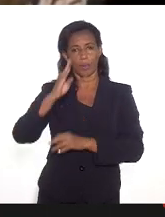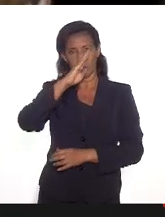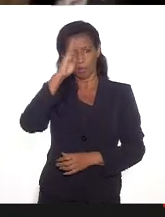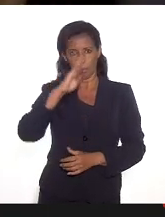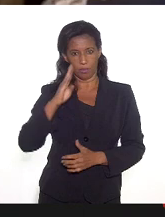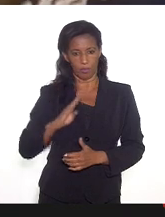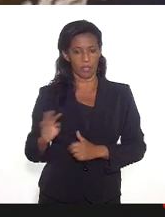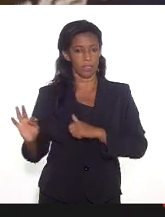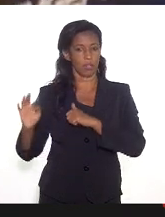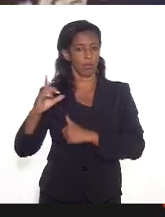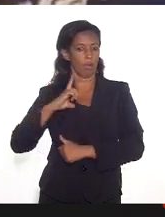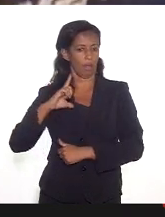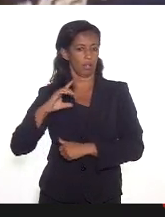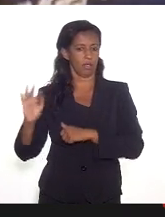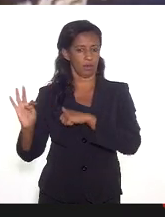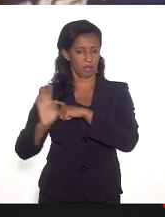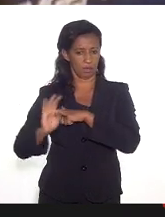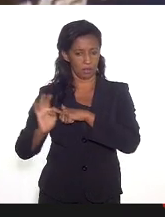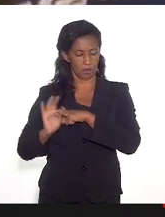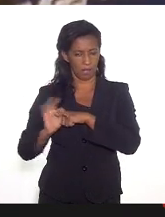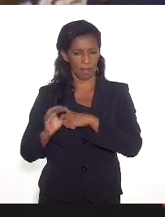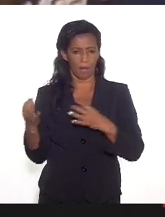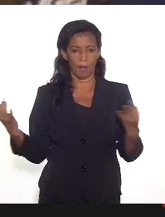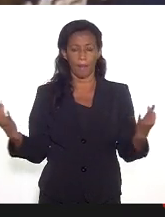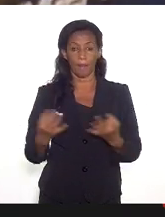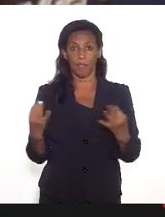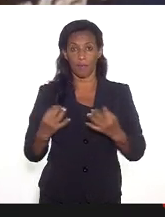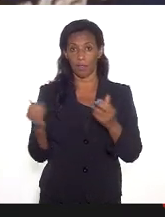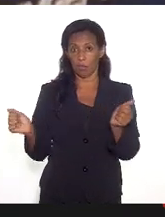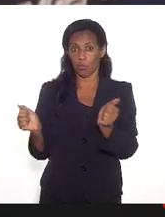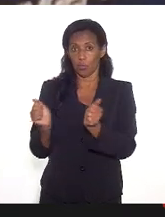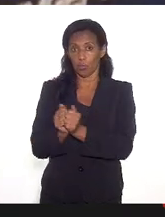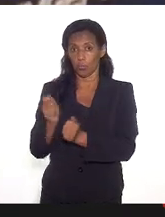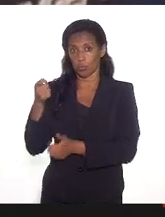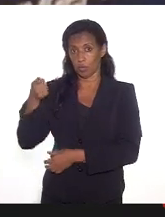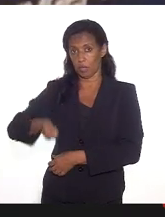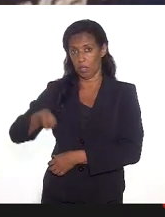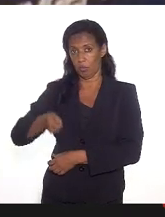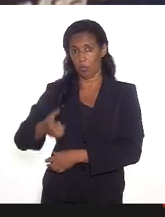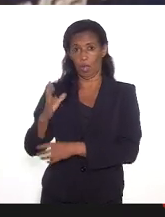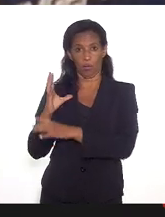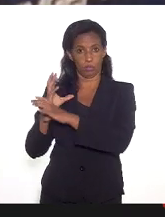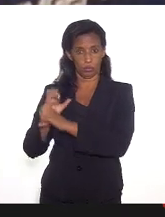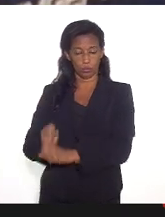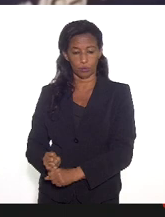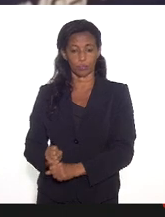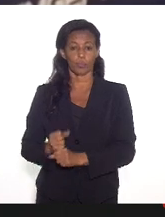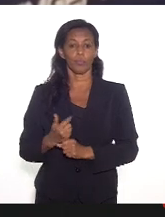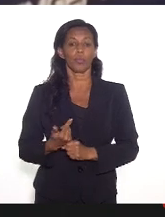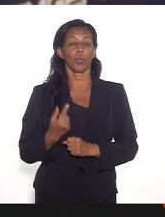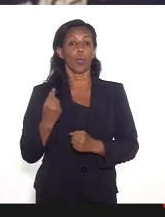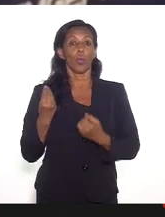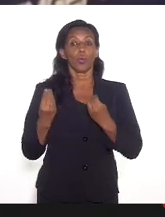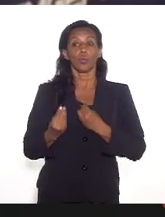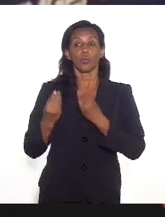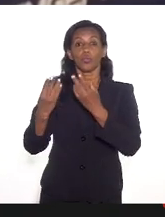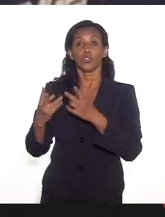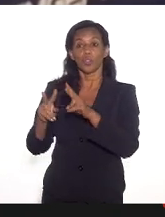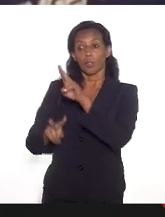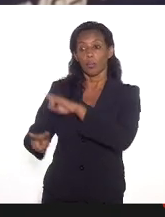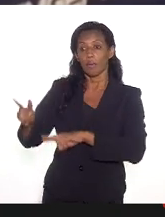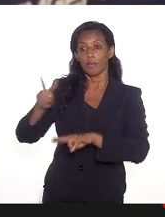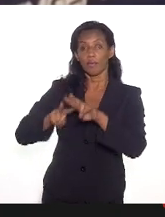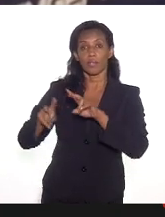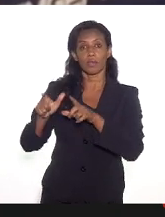a utilizar essa técnica, perfeitamente aliado com o Tribunal de Contas, e usamos a visão de conteúdo local do algoritmo do